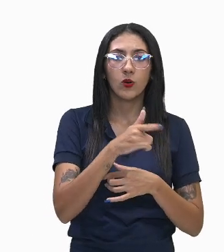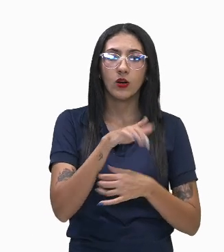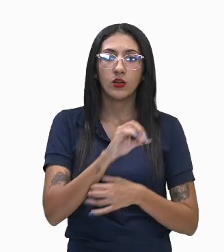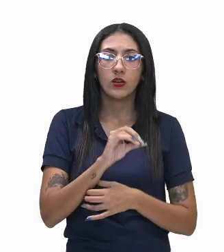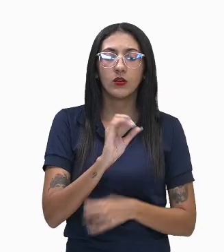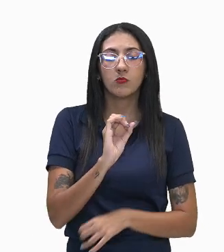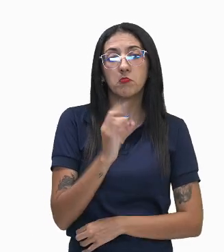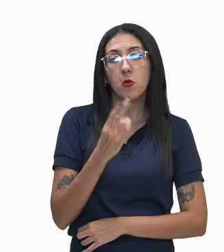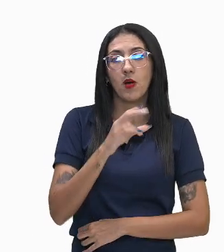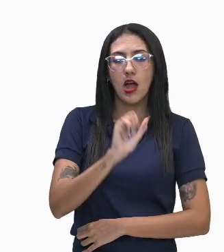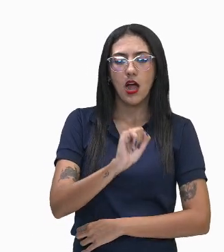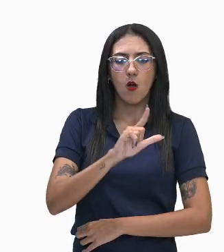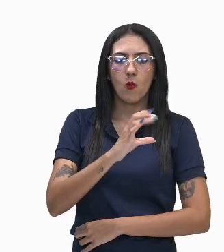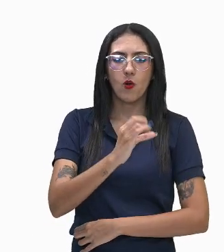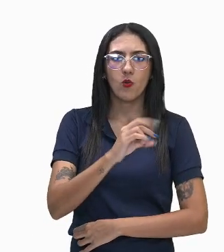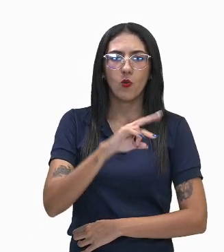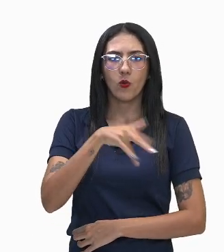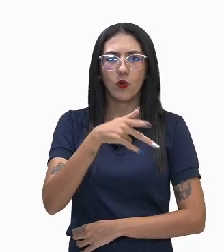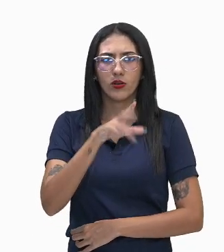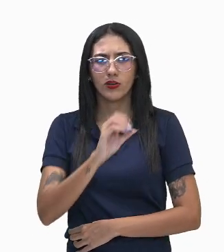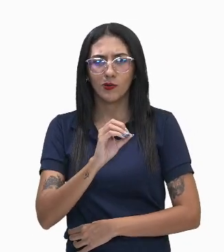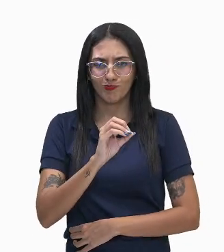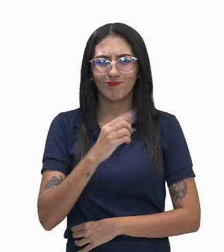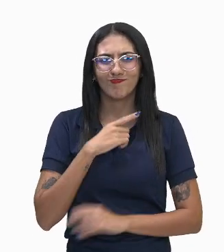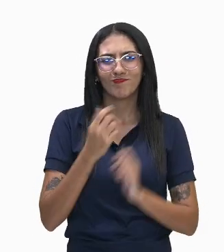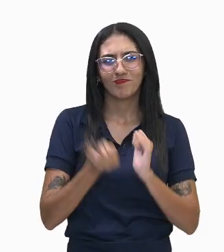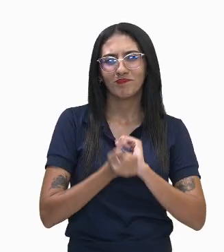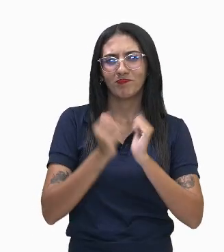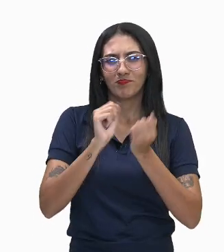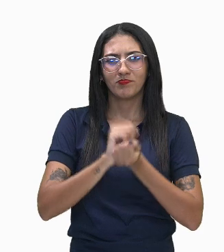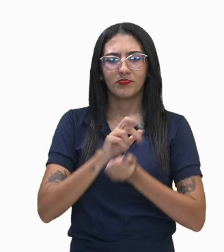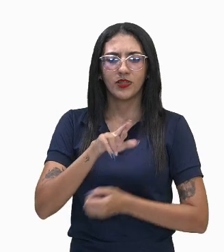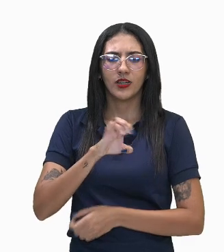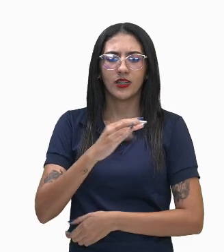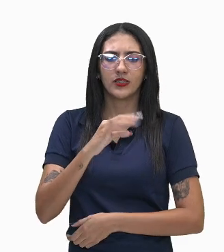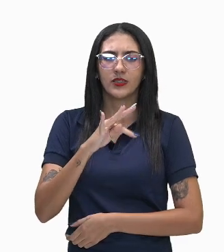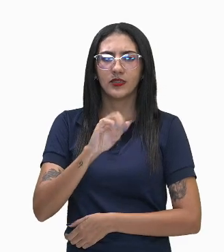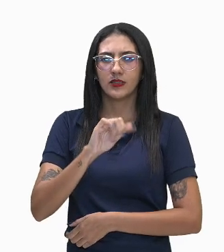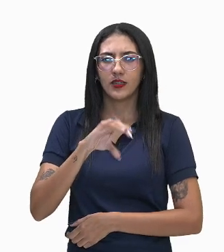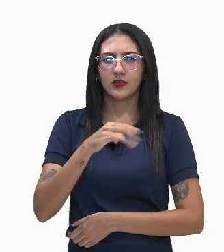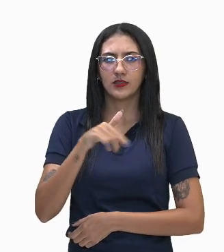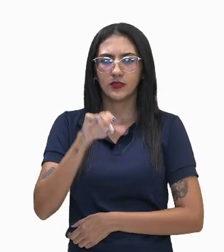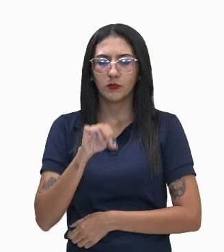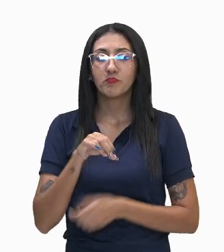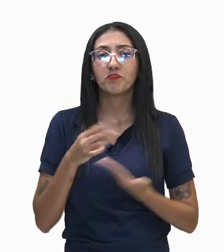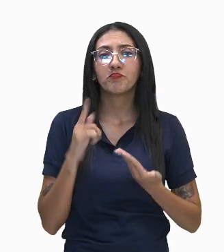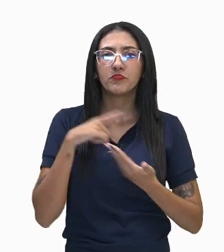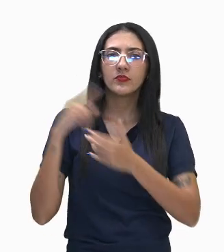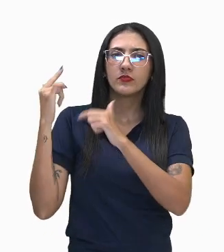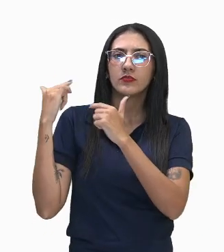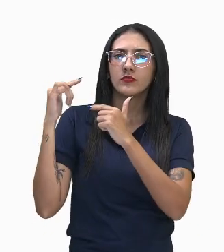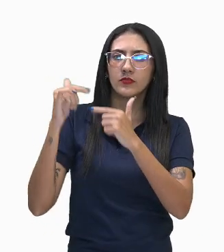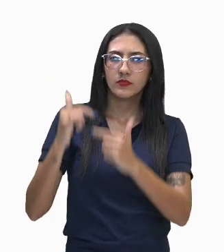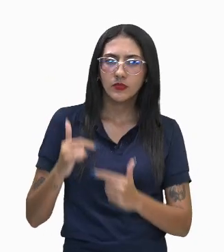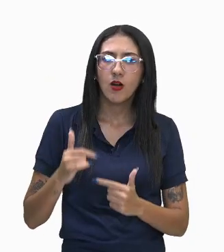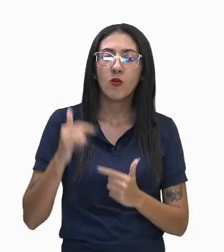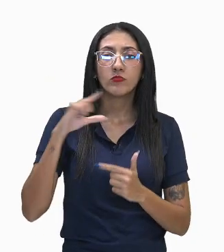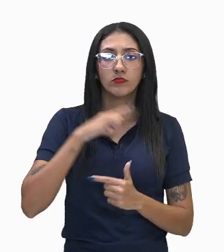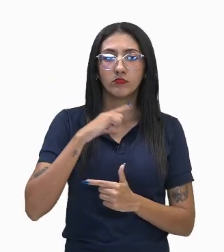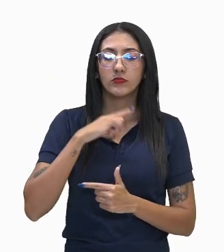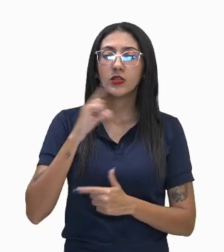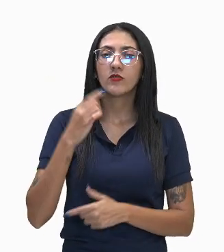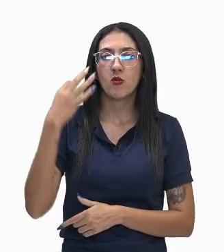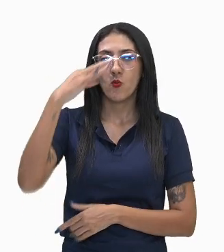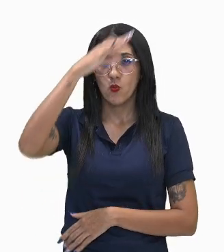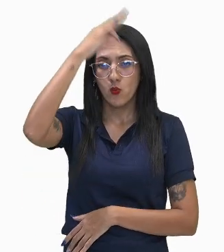Alcorão, que significa recitação. Segundo a tradição islâmica, o anjo Gabriel